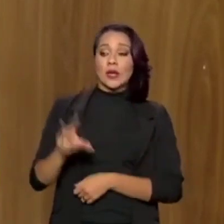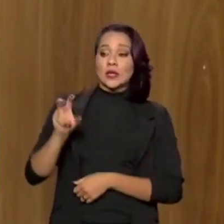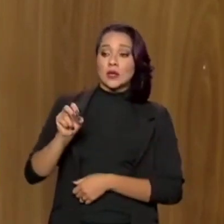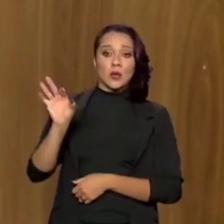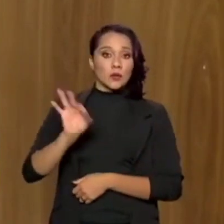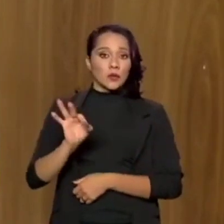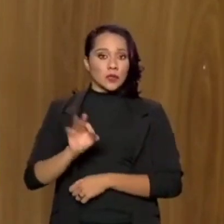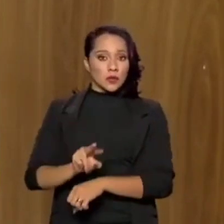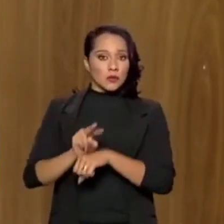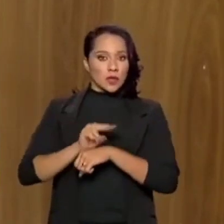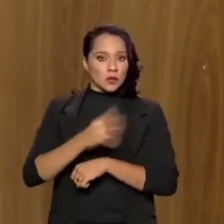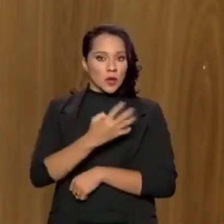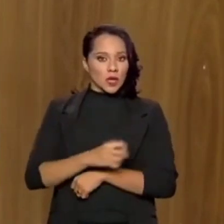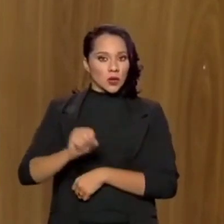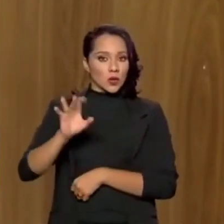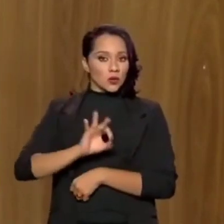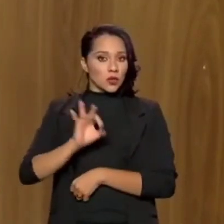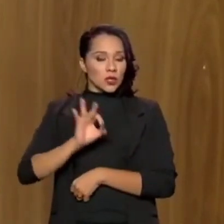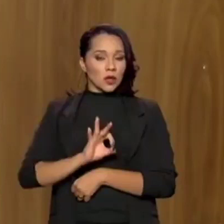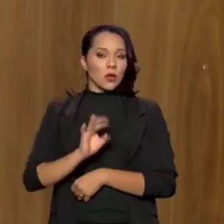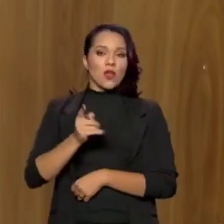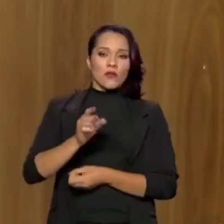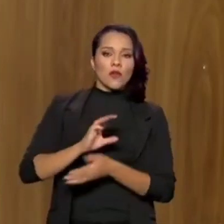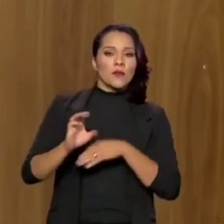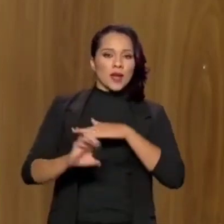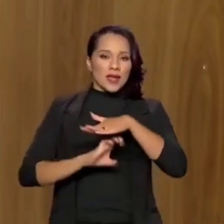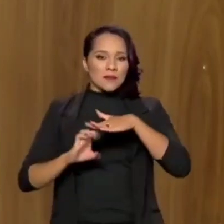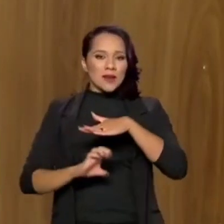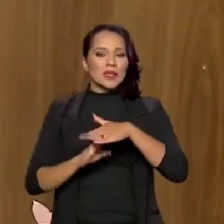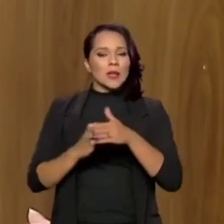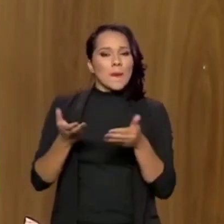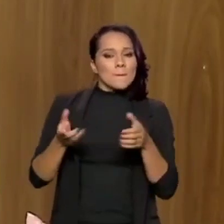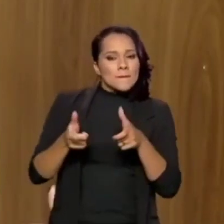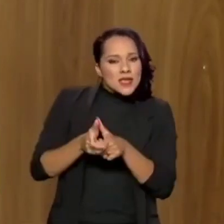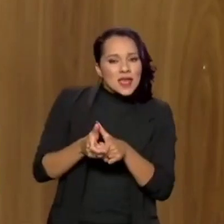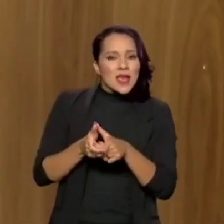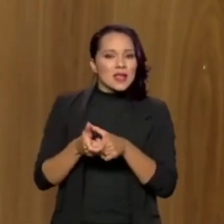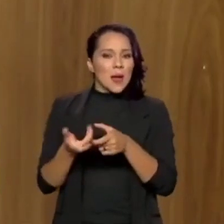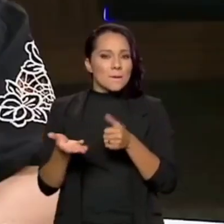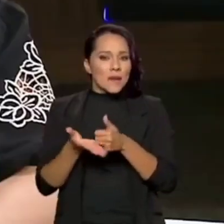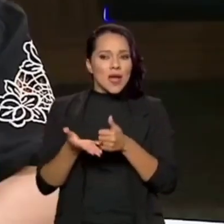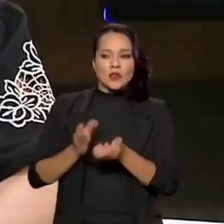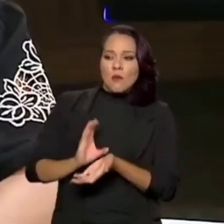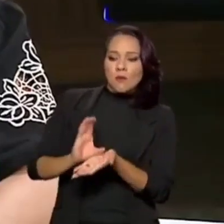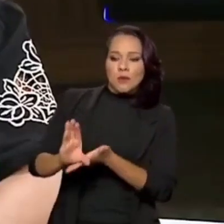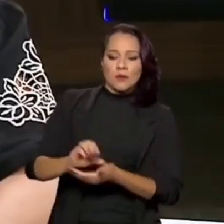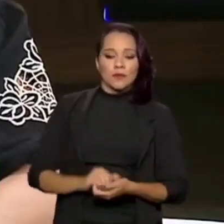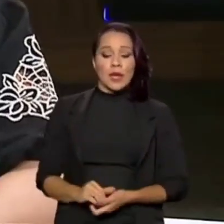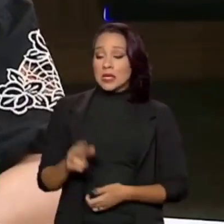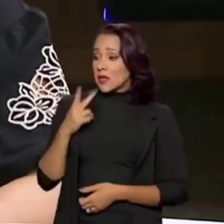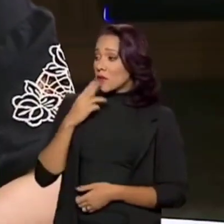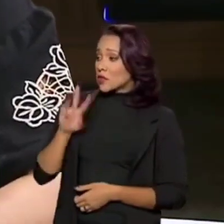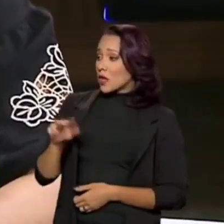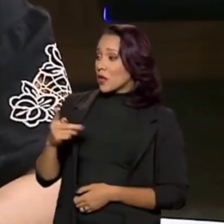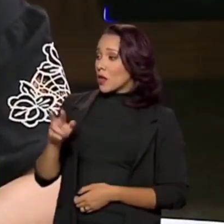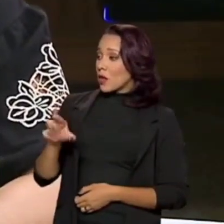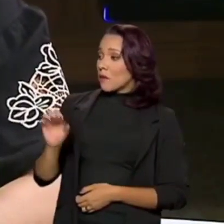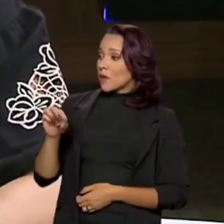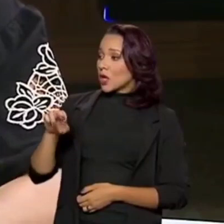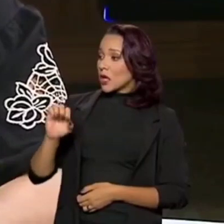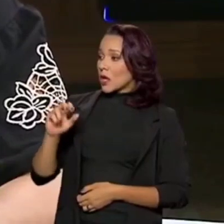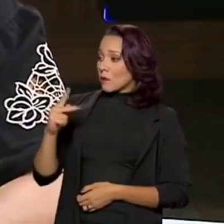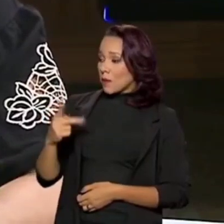do crédito, 48%, foi para pequenas e médias empresas. Ministro, o Pronamp, que o senhor acabou de citar, ele pode se tornar um